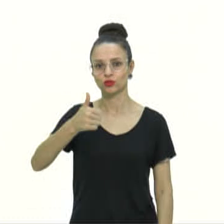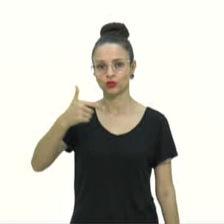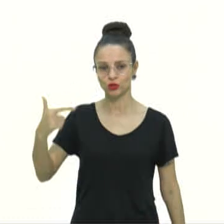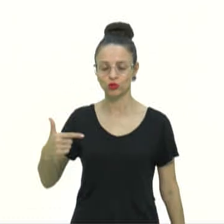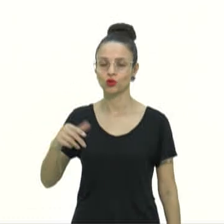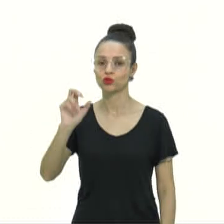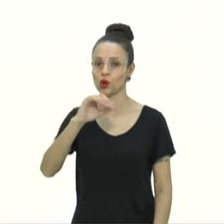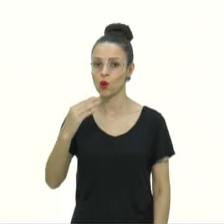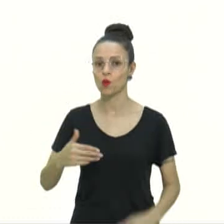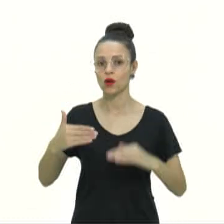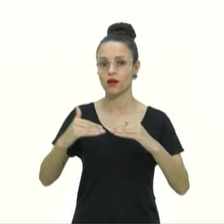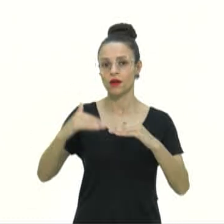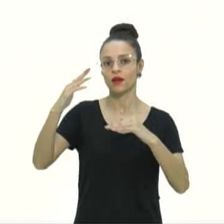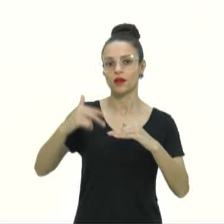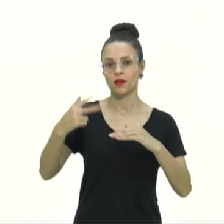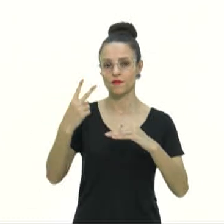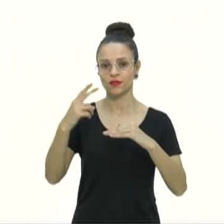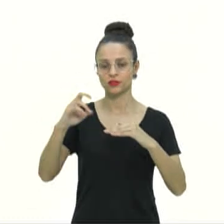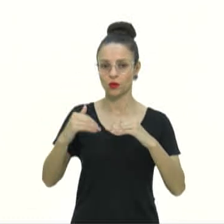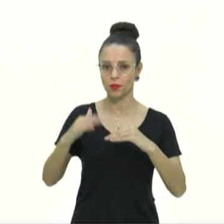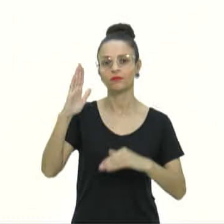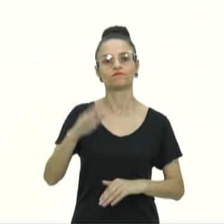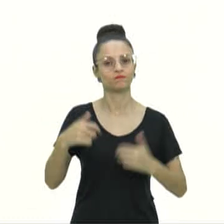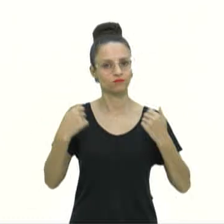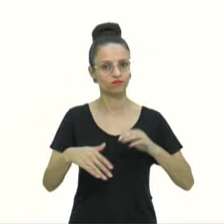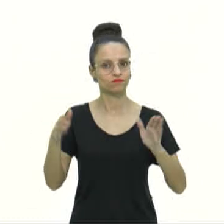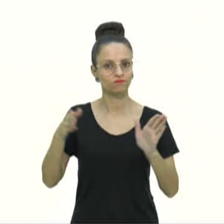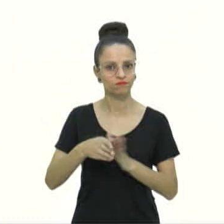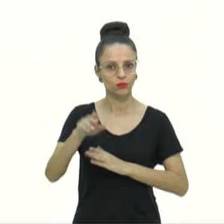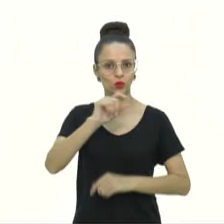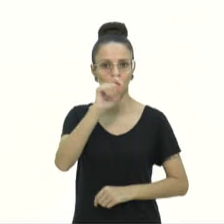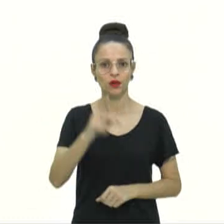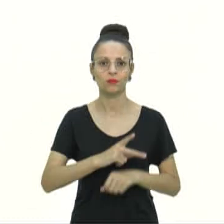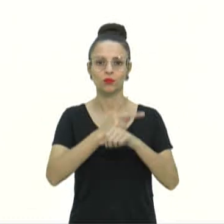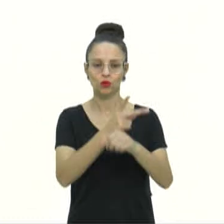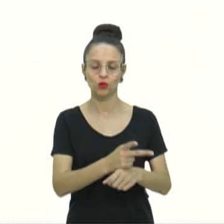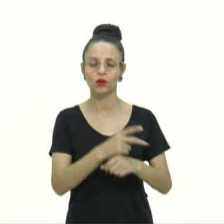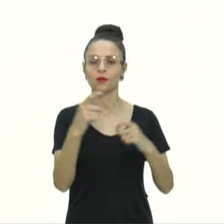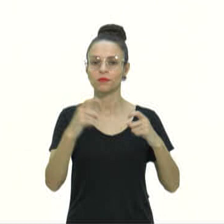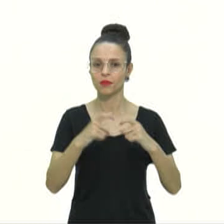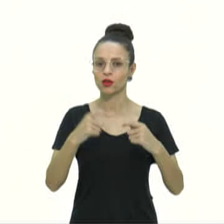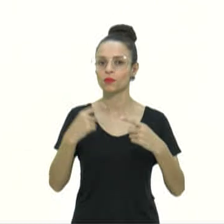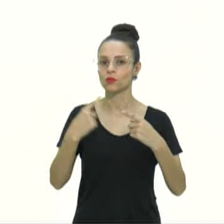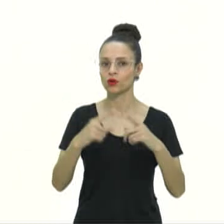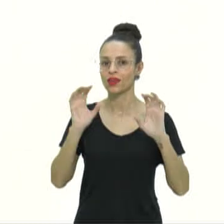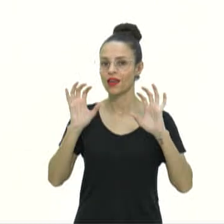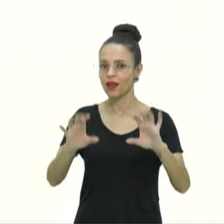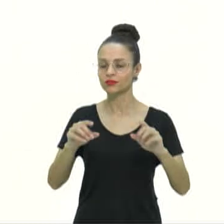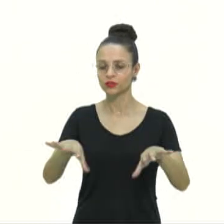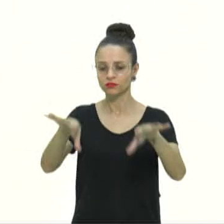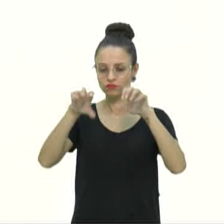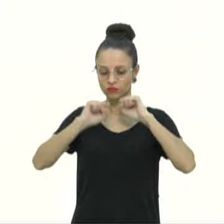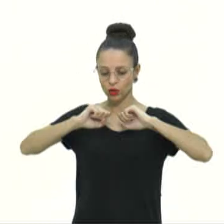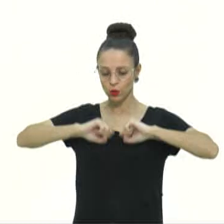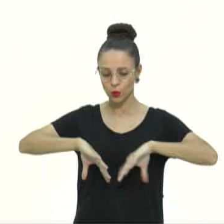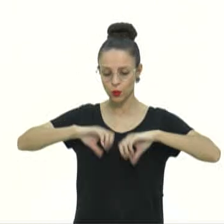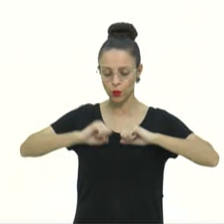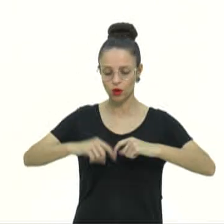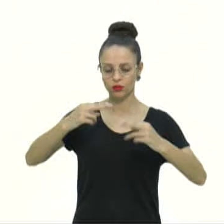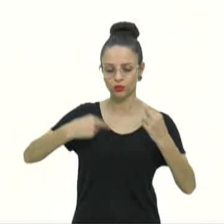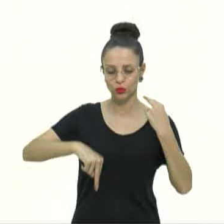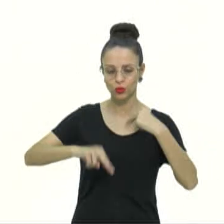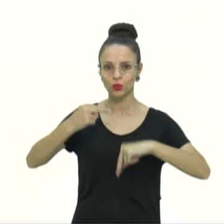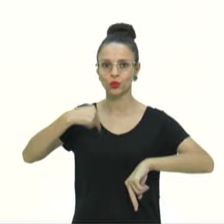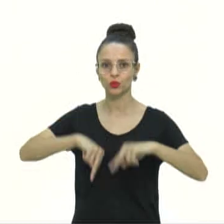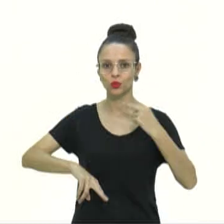é recomendável que você procure ajuda médica. É através da respiração que oxigenamos o nosso corpo, levamos os nutrientes